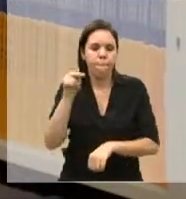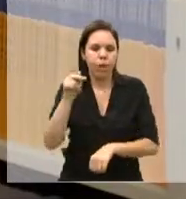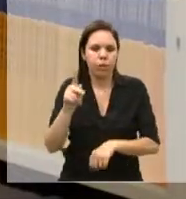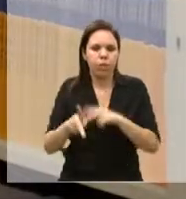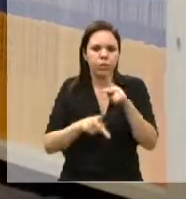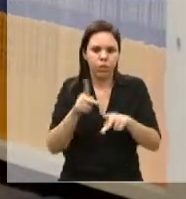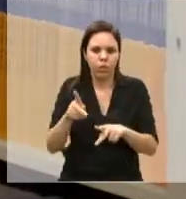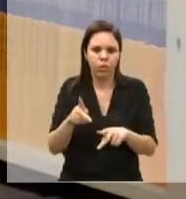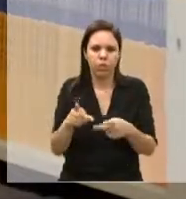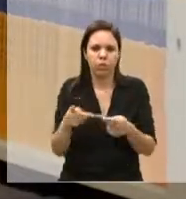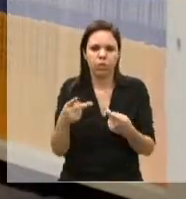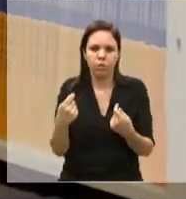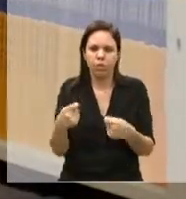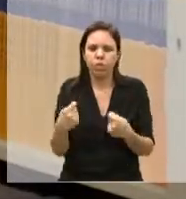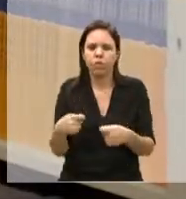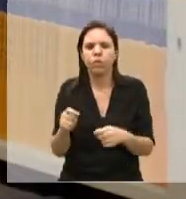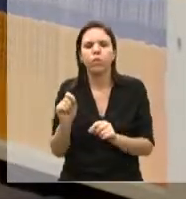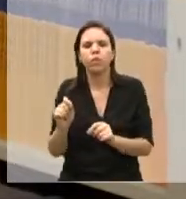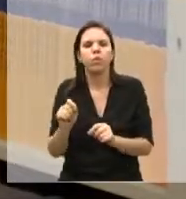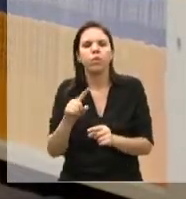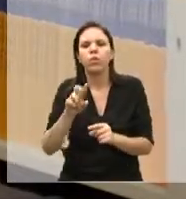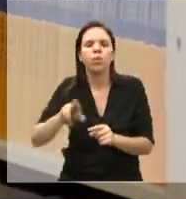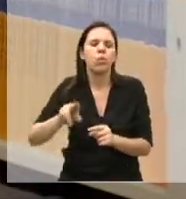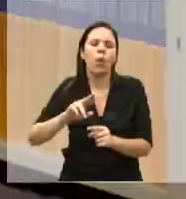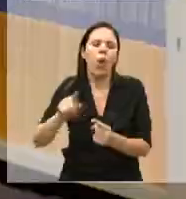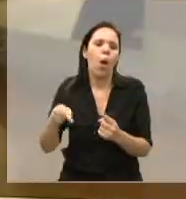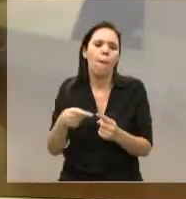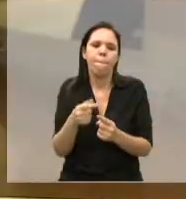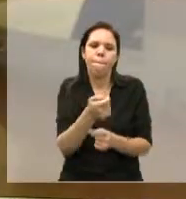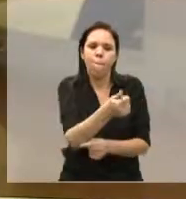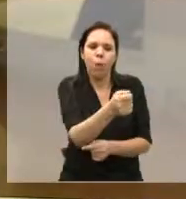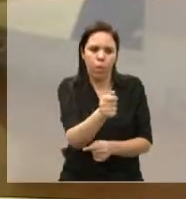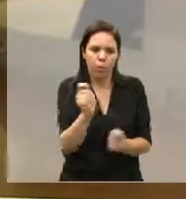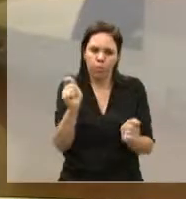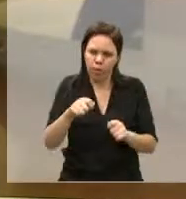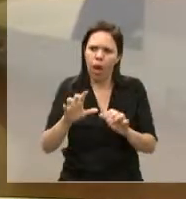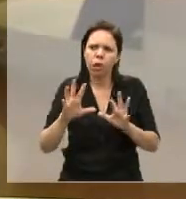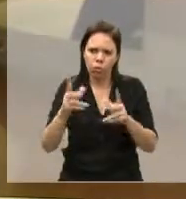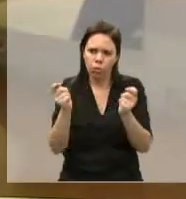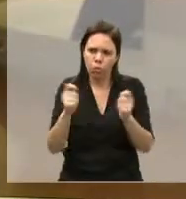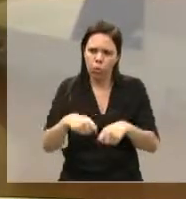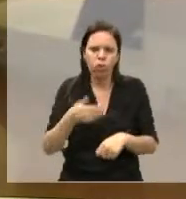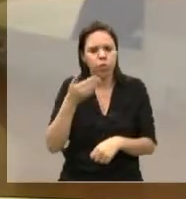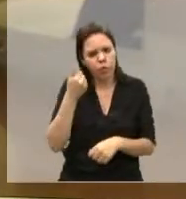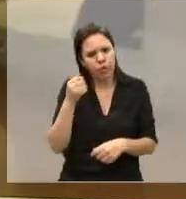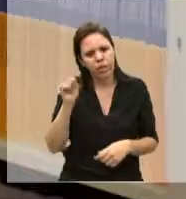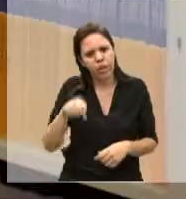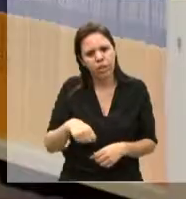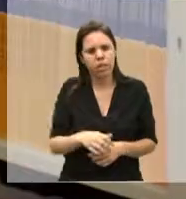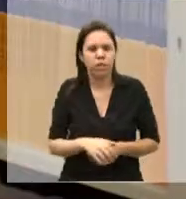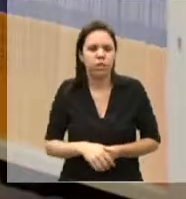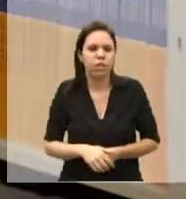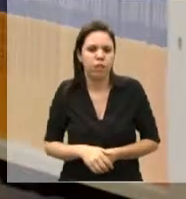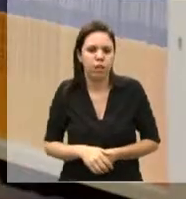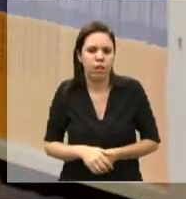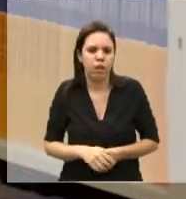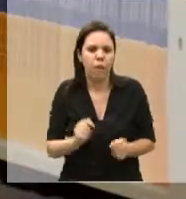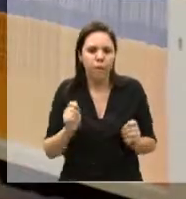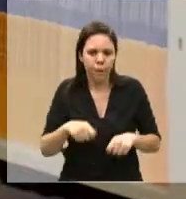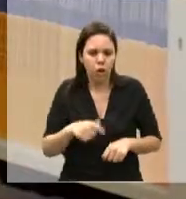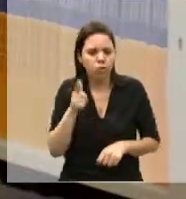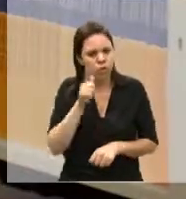as pessoas têm que olhar que não é um objetivo para poucos. Não é também elitista, né? Ela também pode